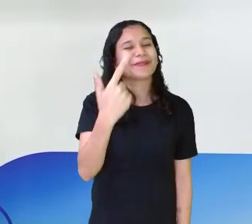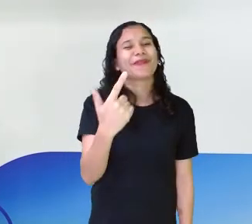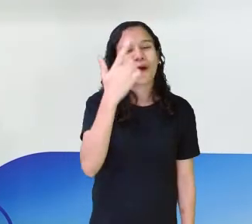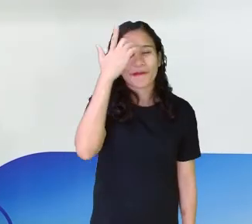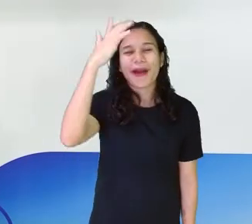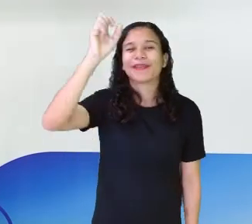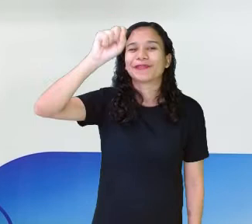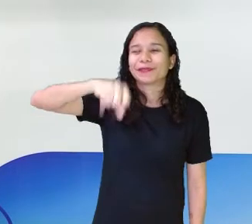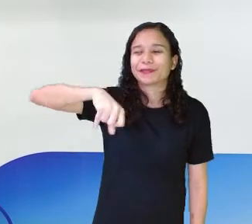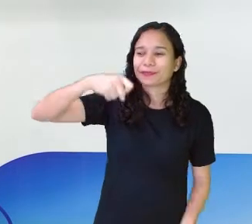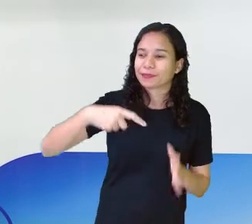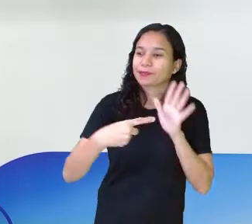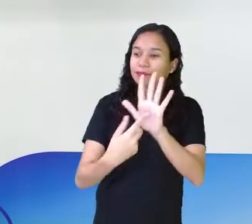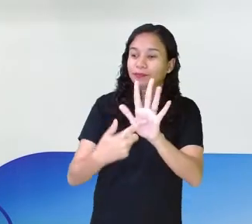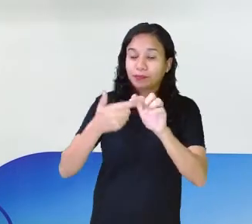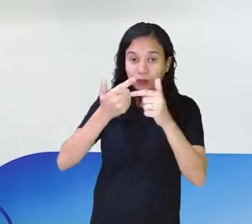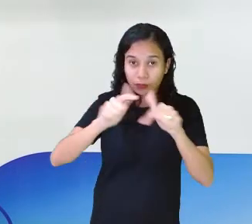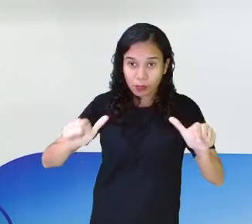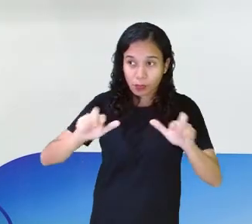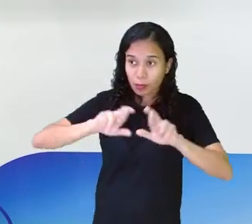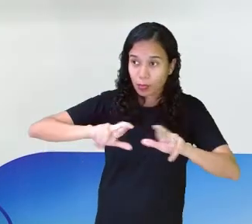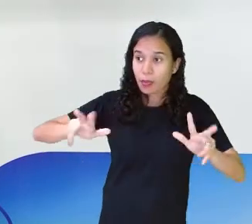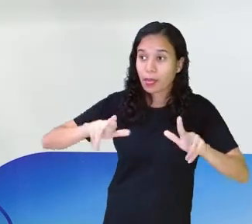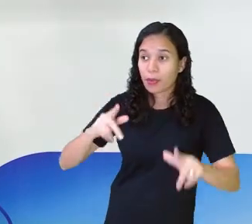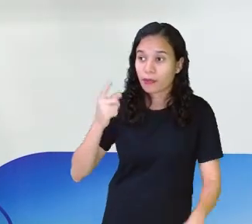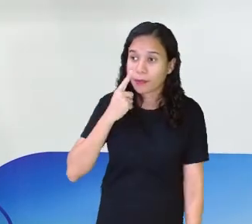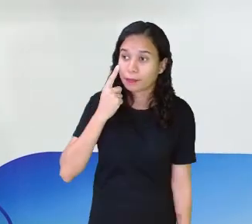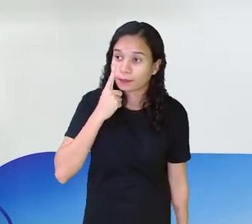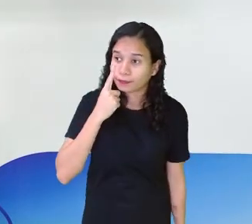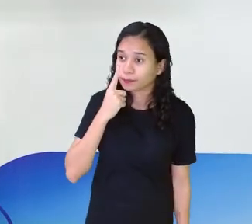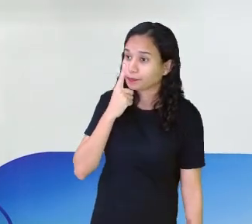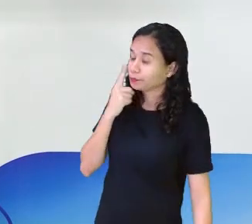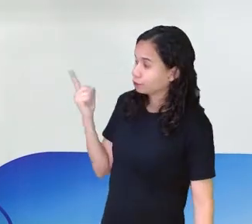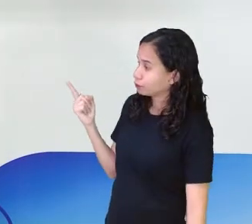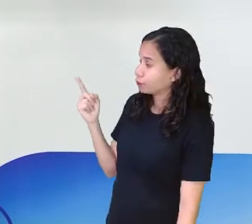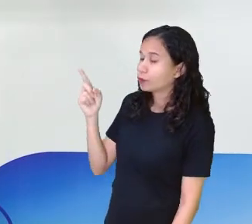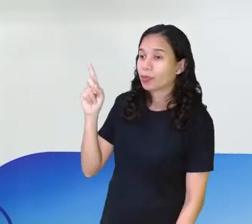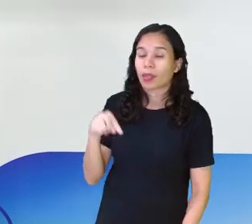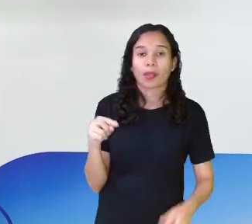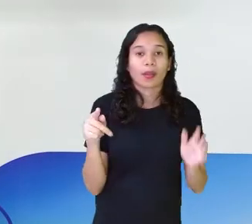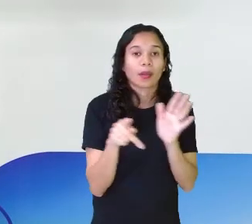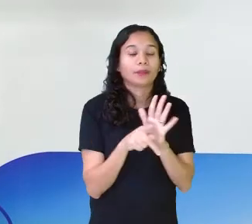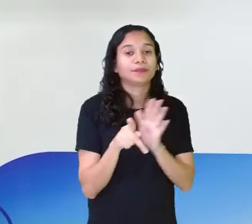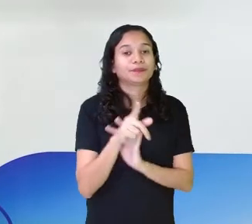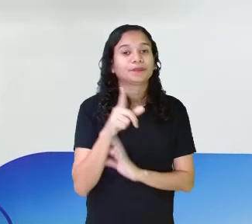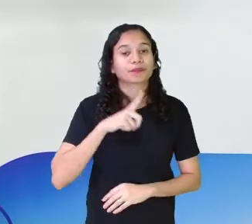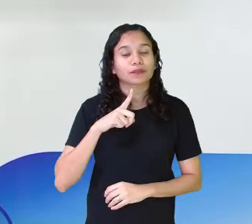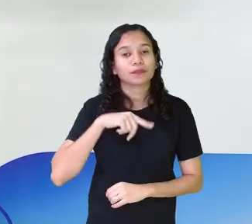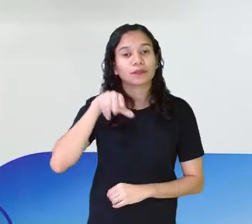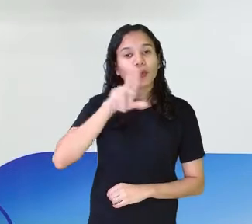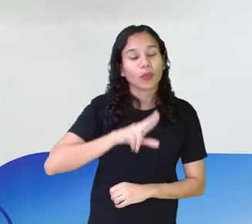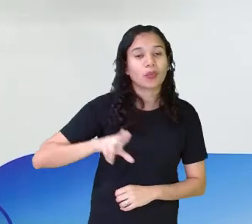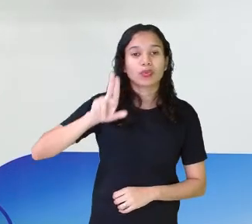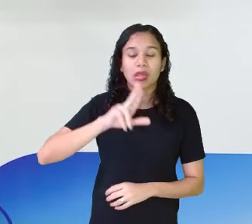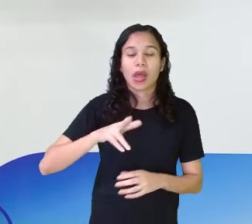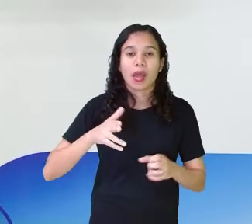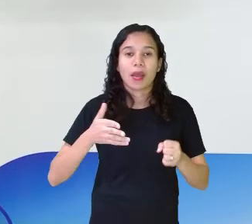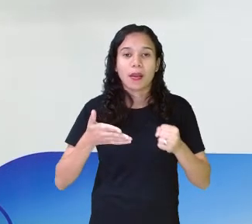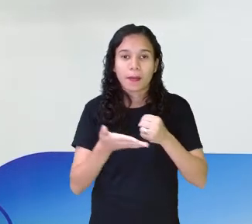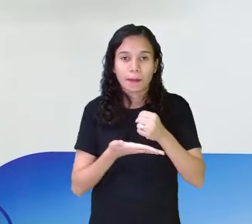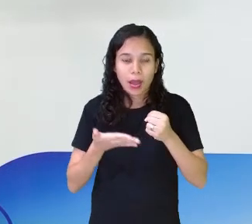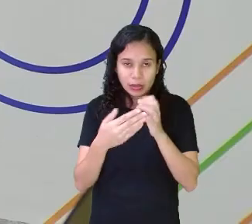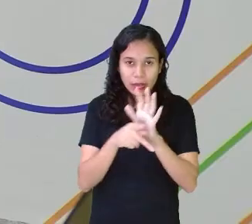Fácil demais. Eu trouxe outra diferente, né? Outro prisma. Mas dessa vez, esse prisma tem uma